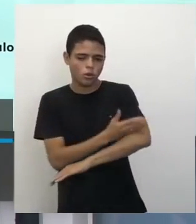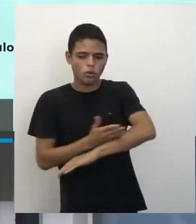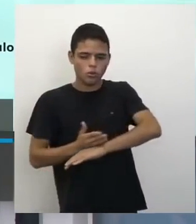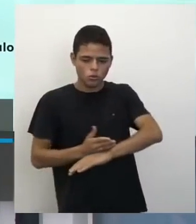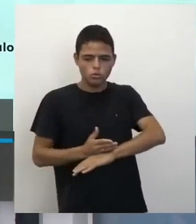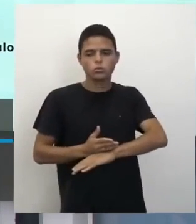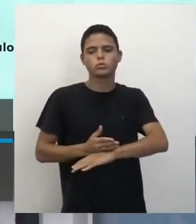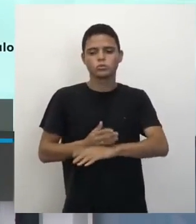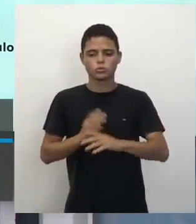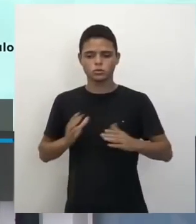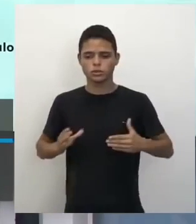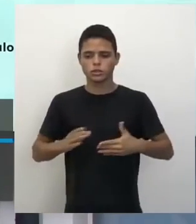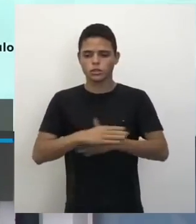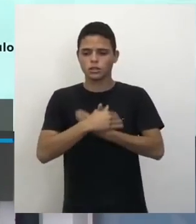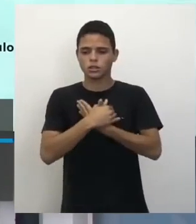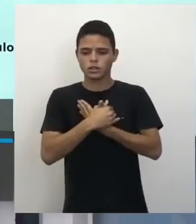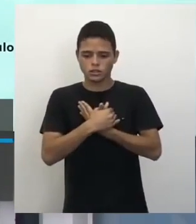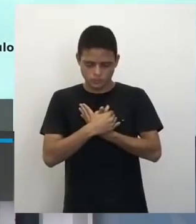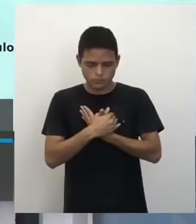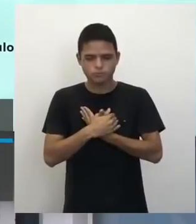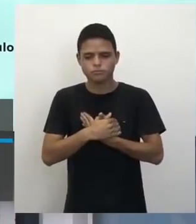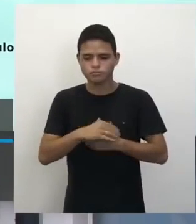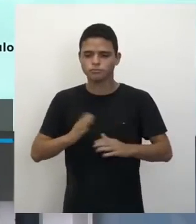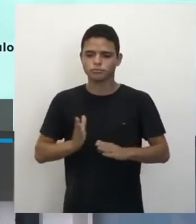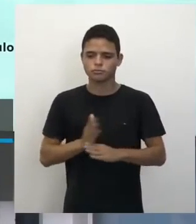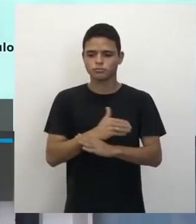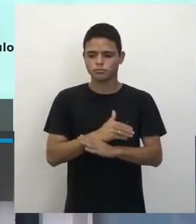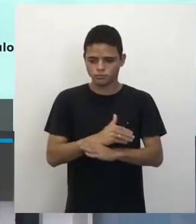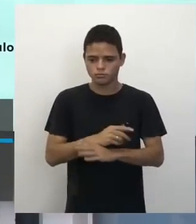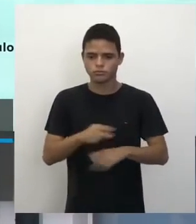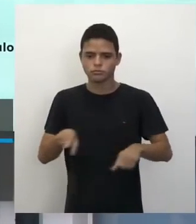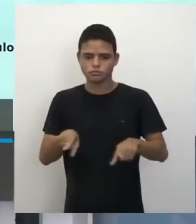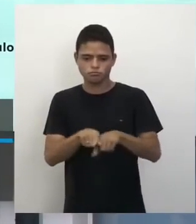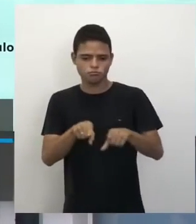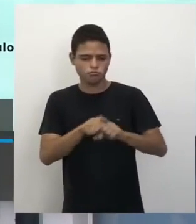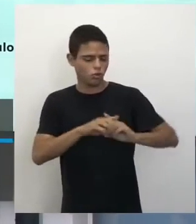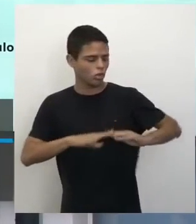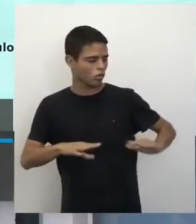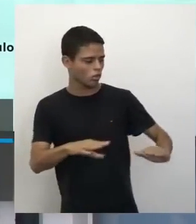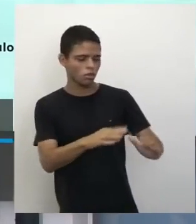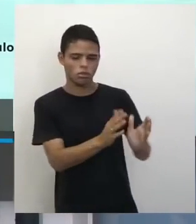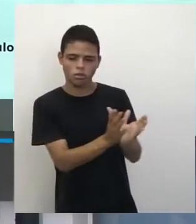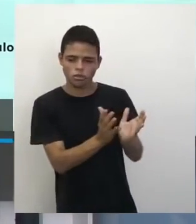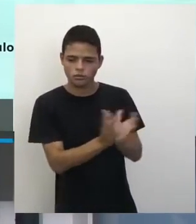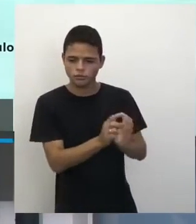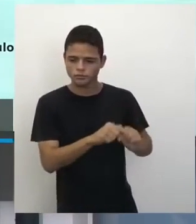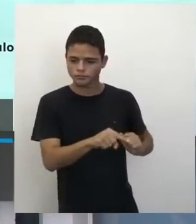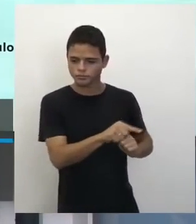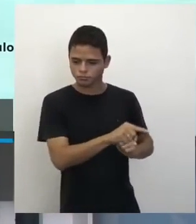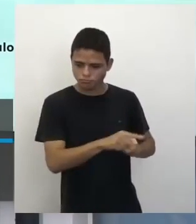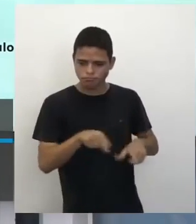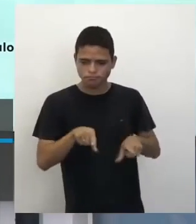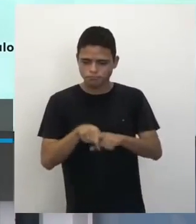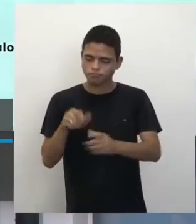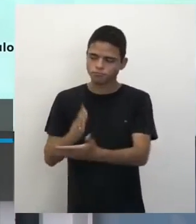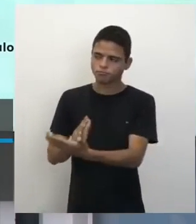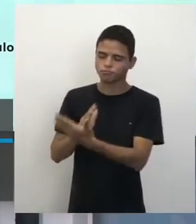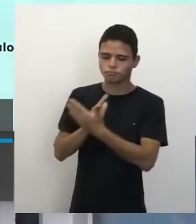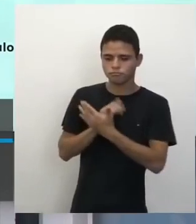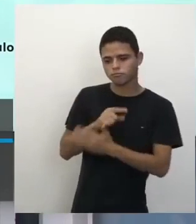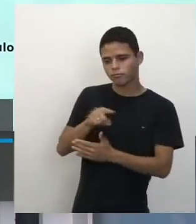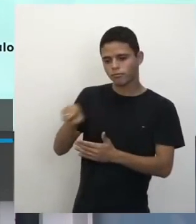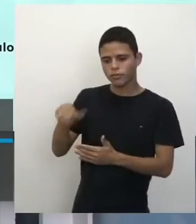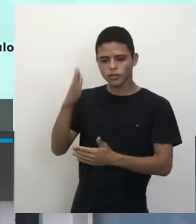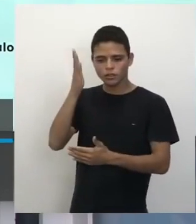asteca, inca, da sua cultura social, espiritualidade daqueles povos, e ela vai nos auxiliar com os